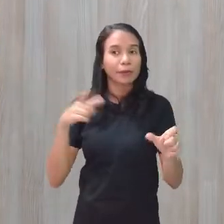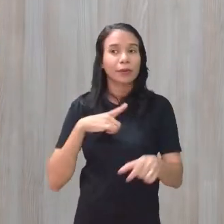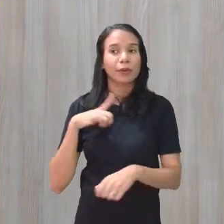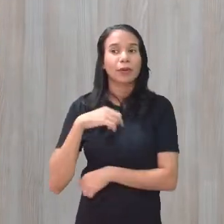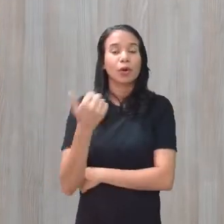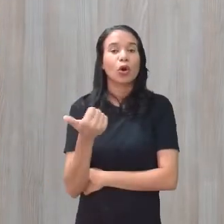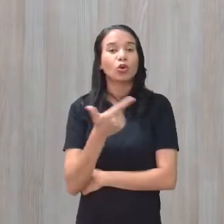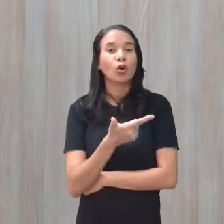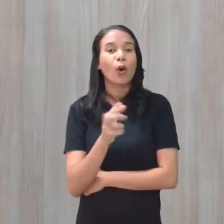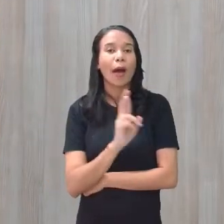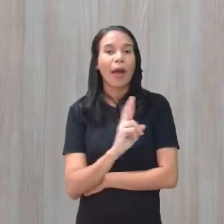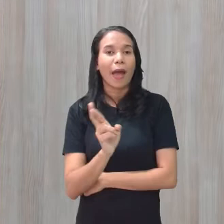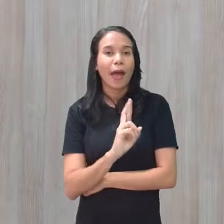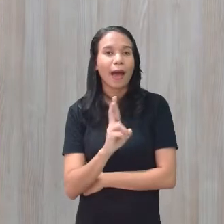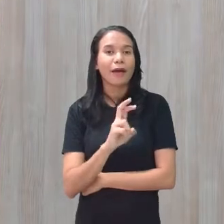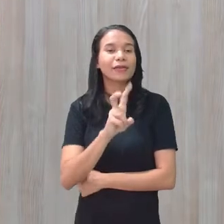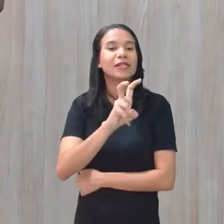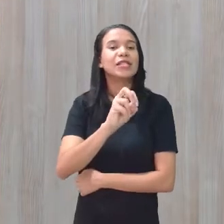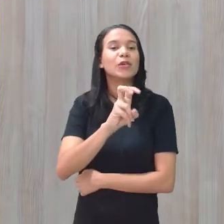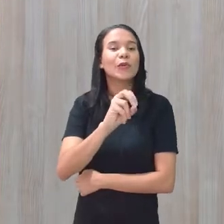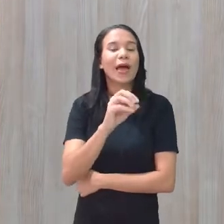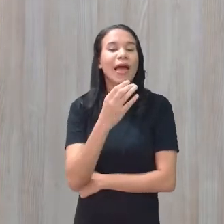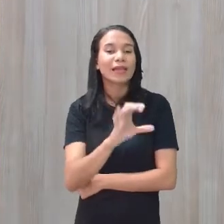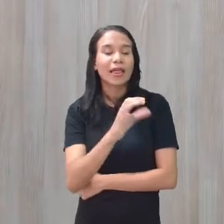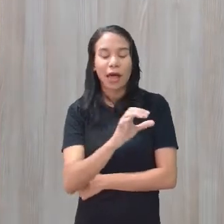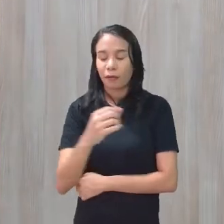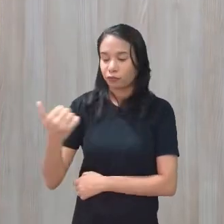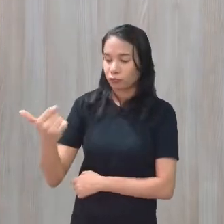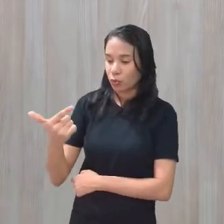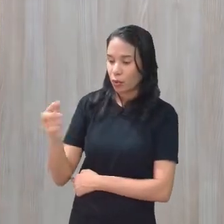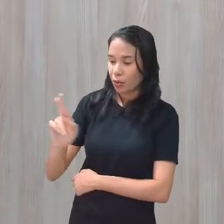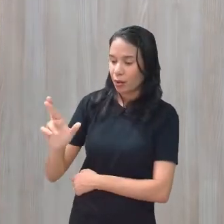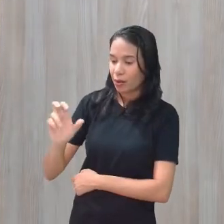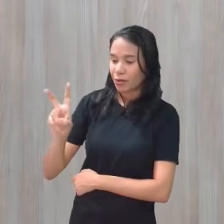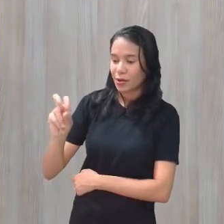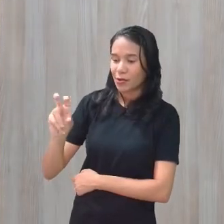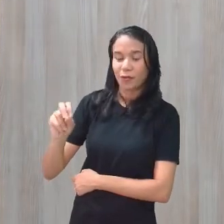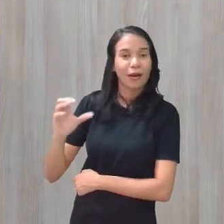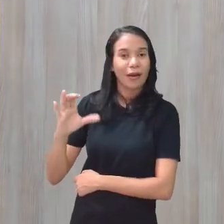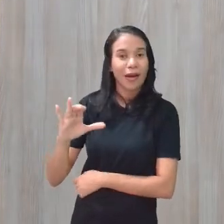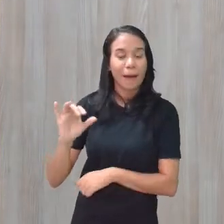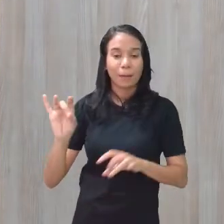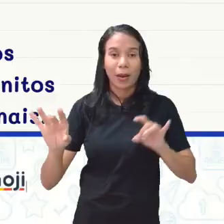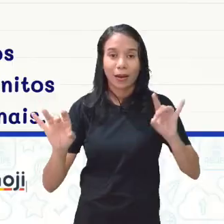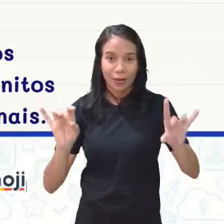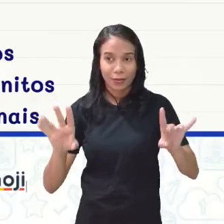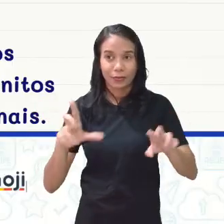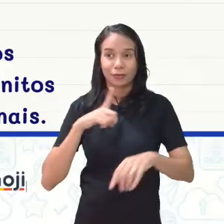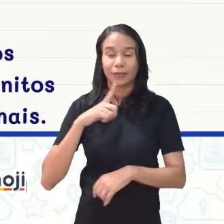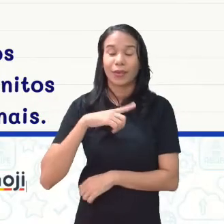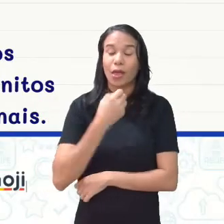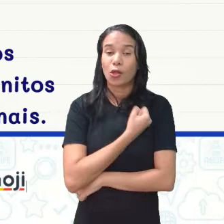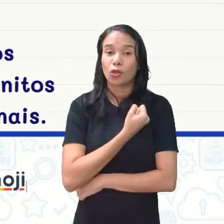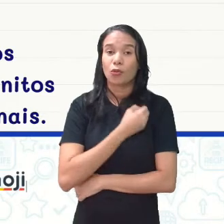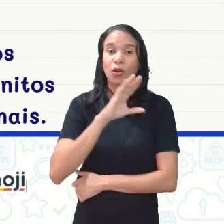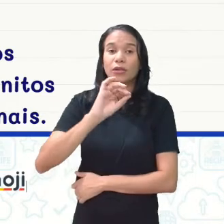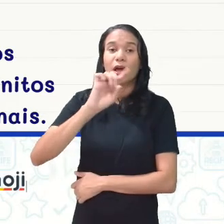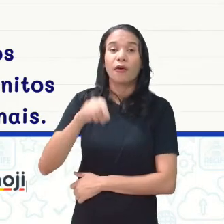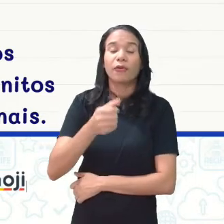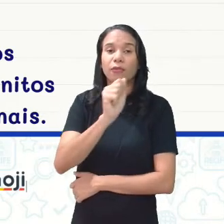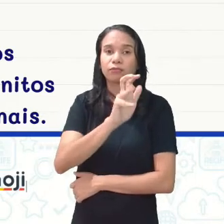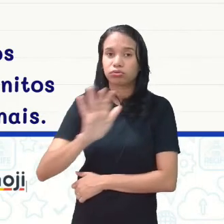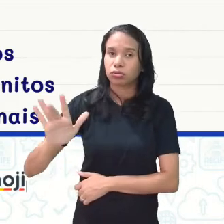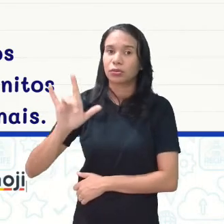12,50 para cada pessoa. Nota aqui que eu tenho um número decimal. Esse número decimal, a gente chama ele de número